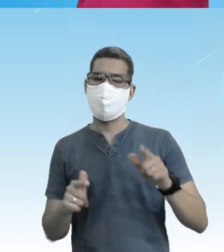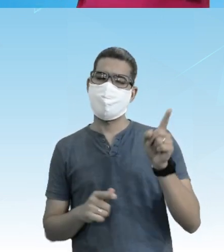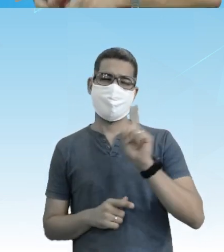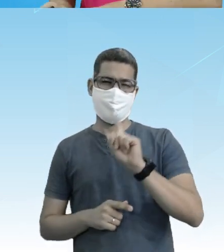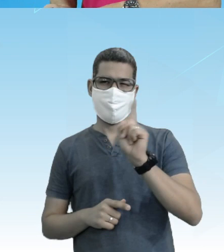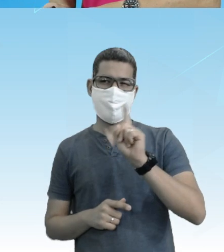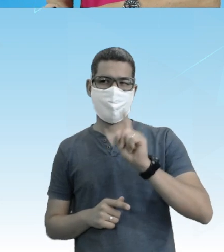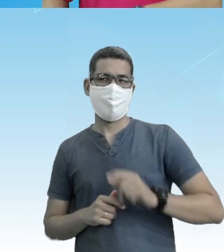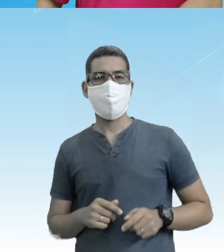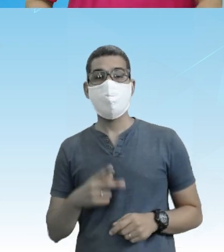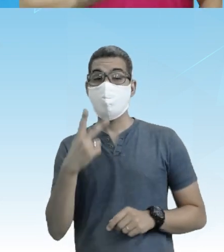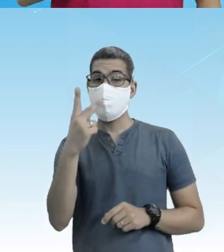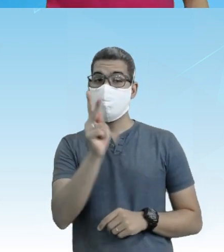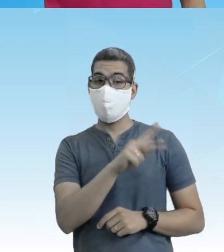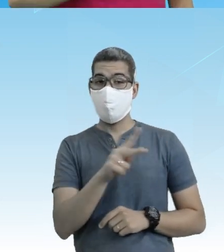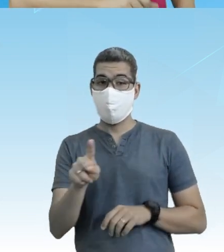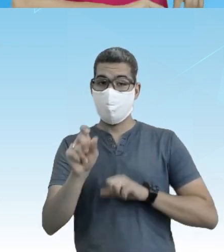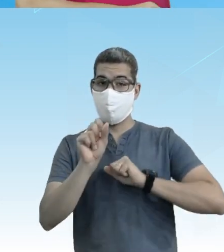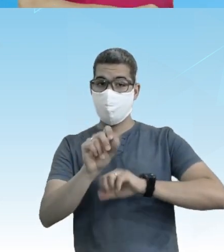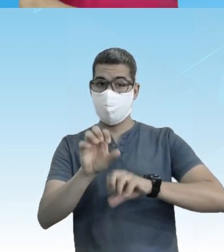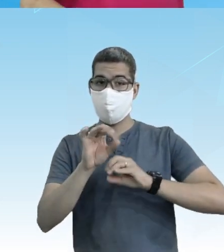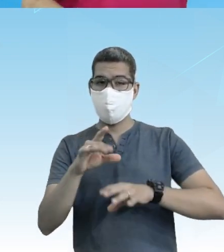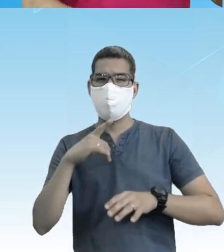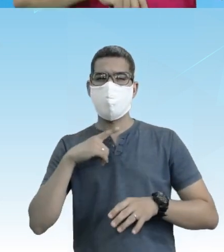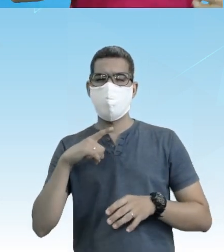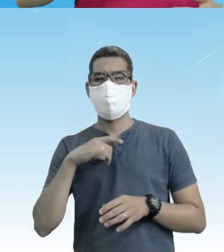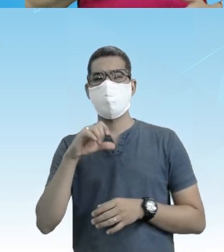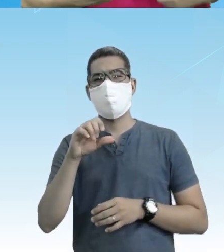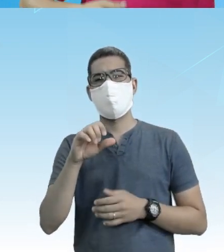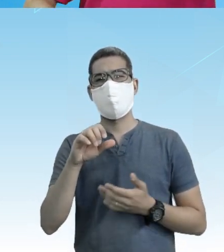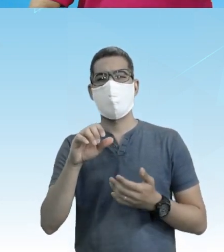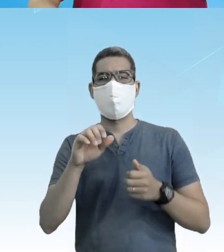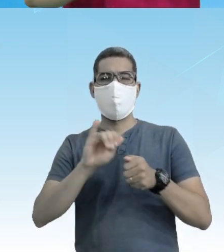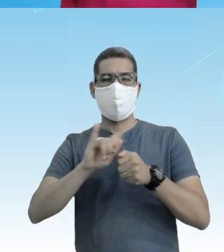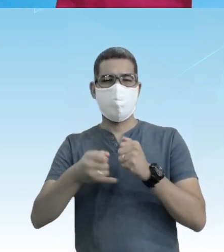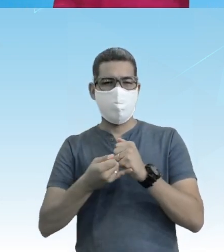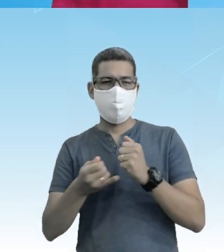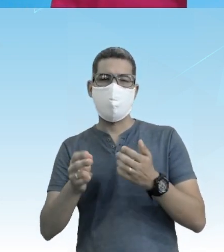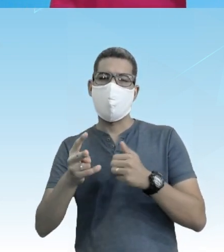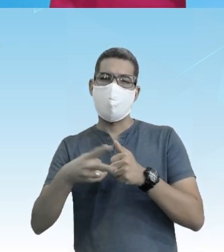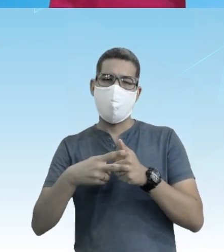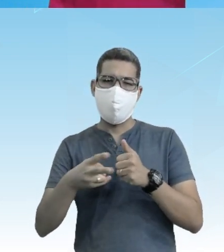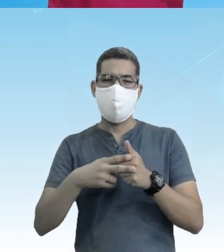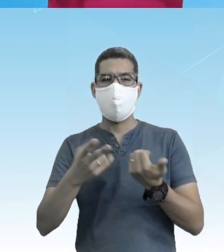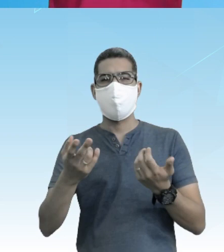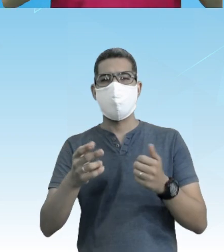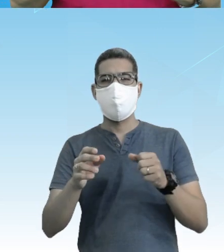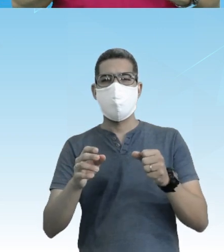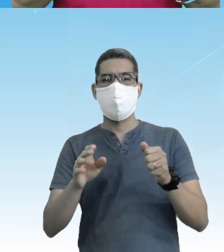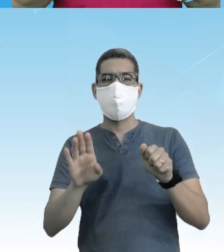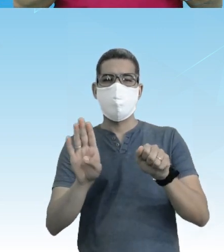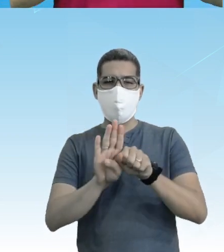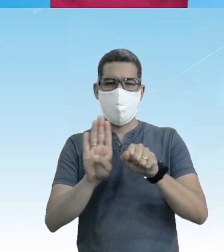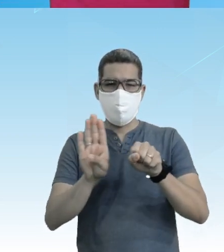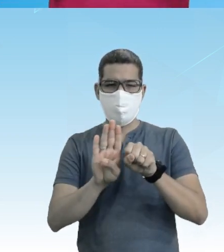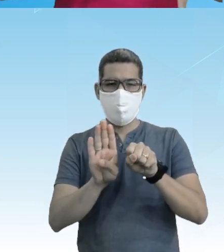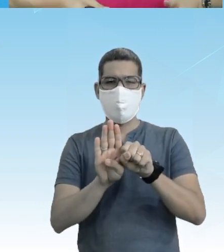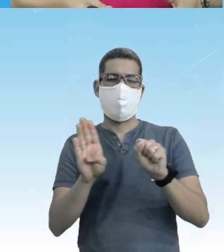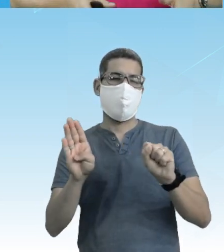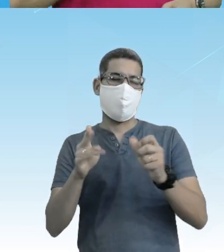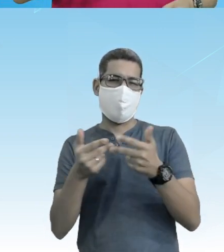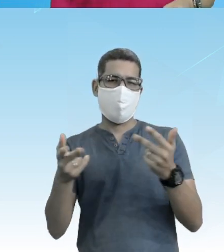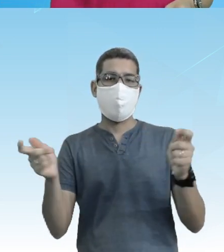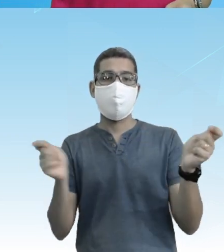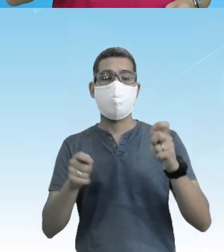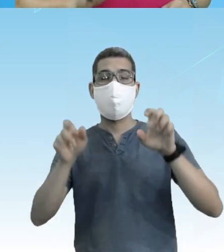conhecimento que o seu professor lhe ensinou sobre substantivo, adjetivo, verbo, entre outros, para que vocês saibam